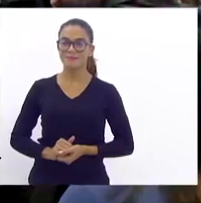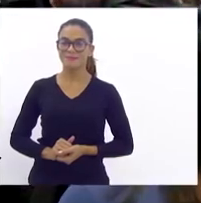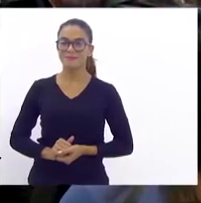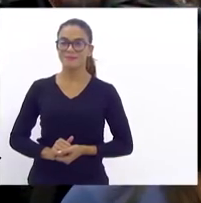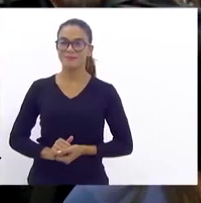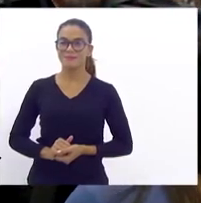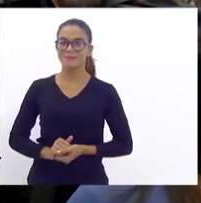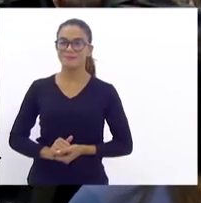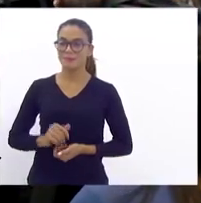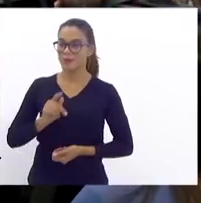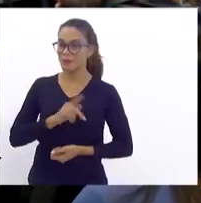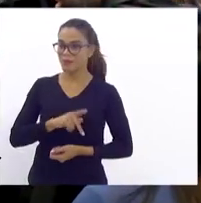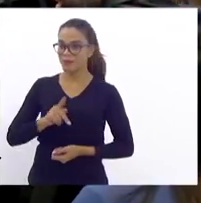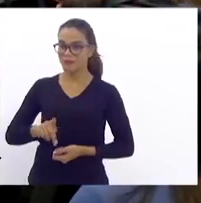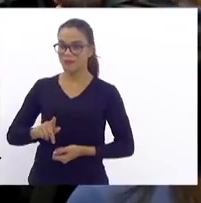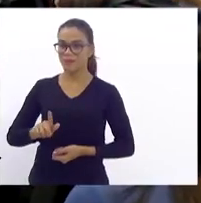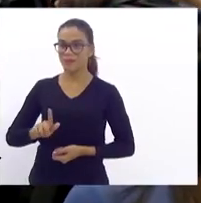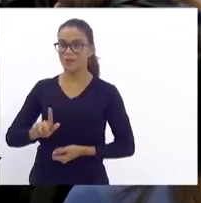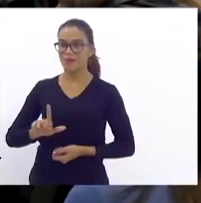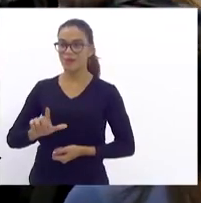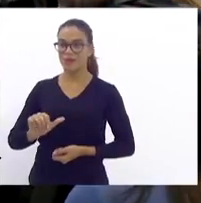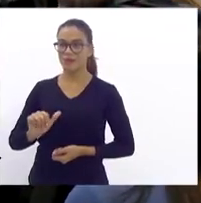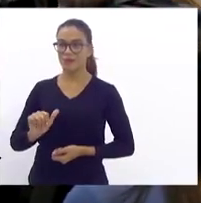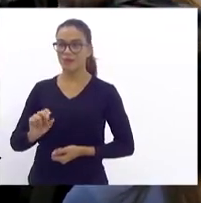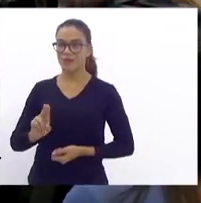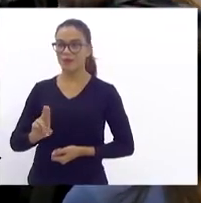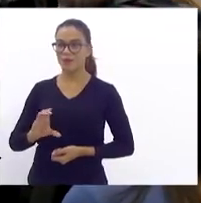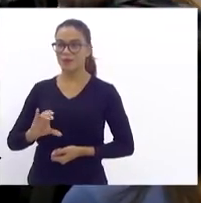professora Glaucia por favor